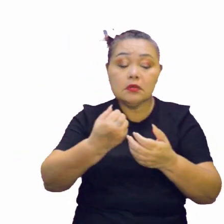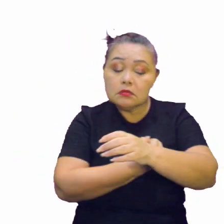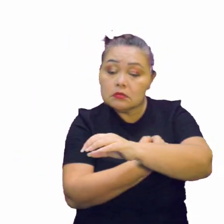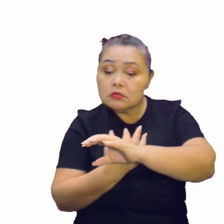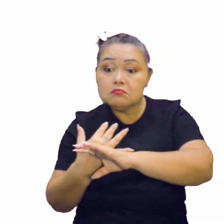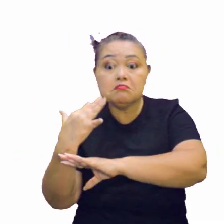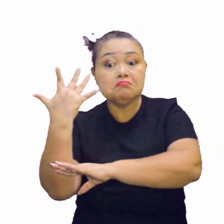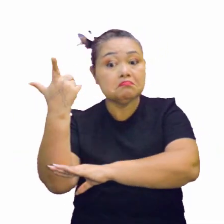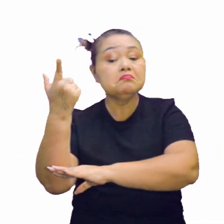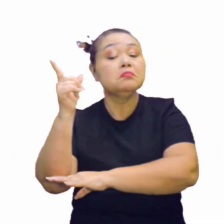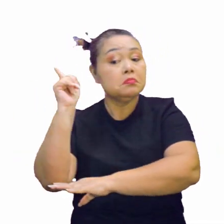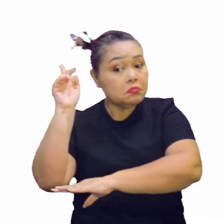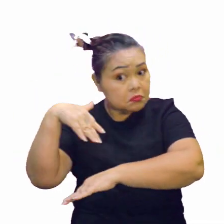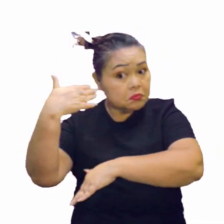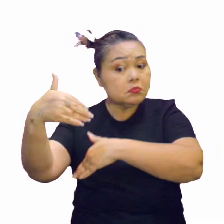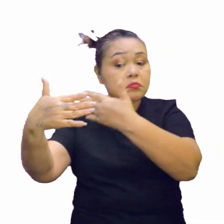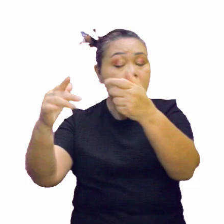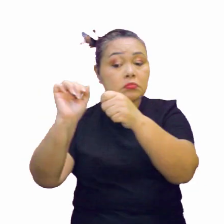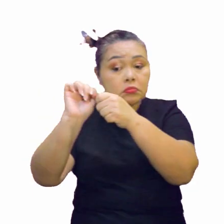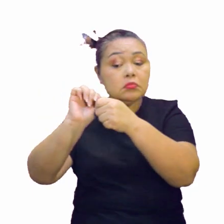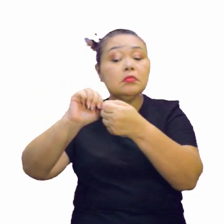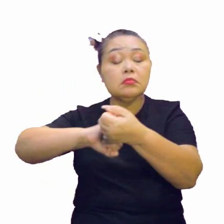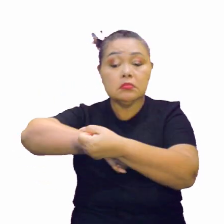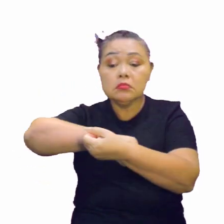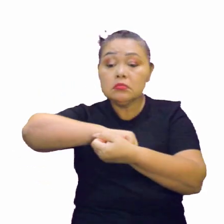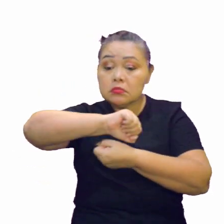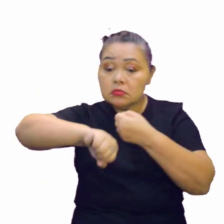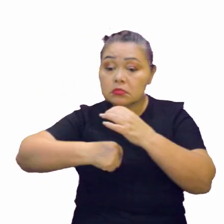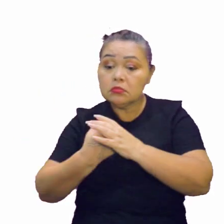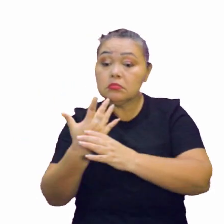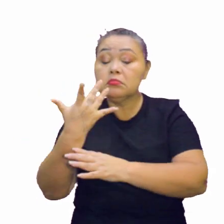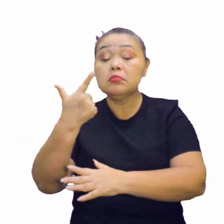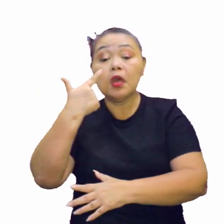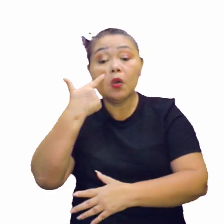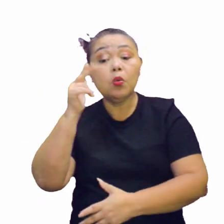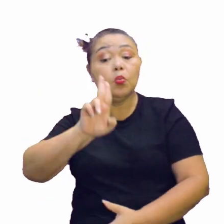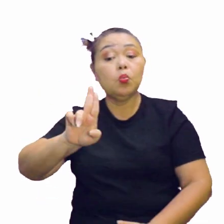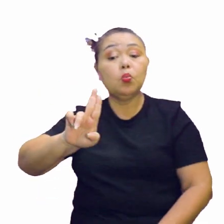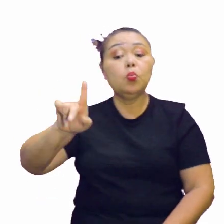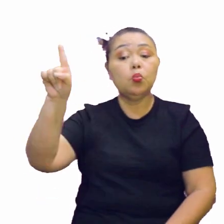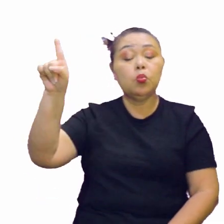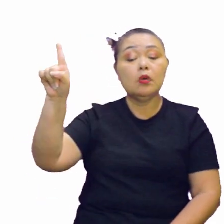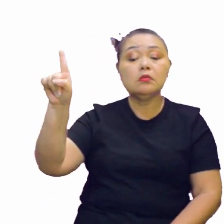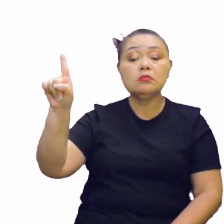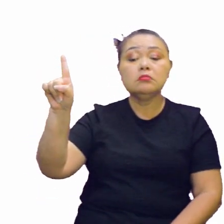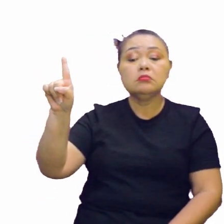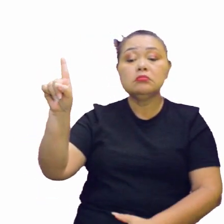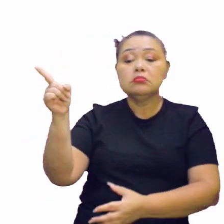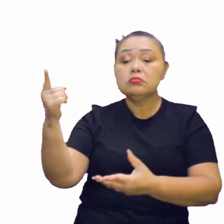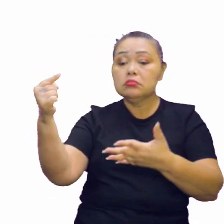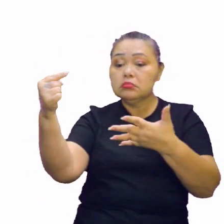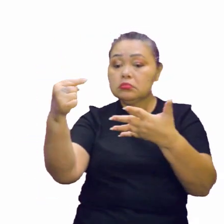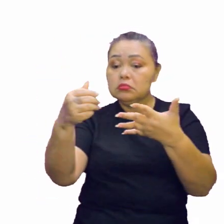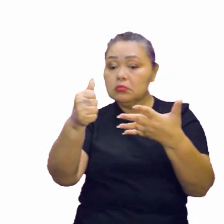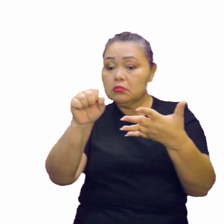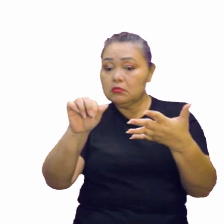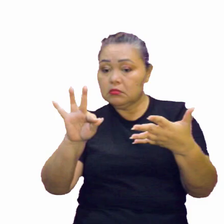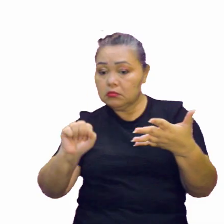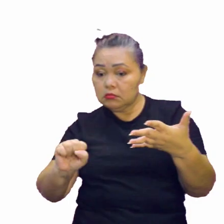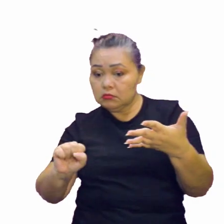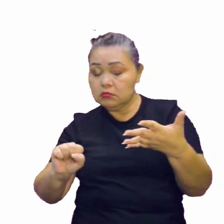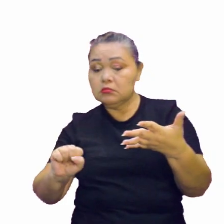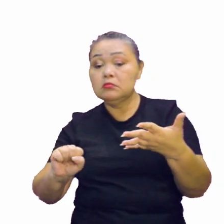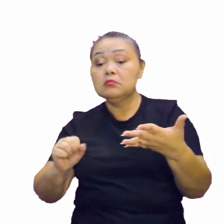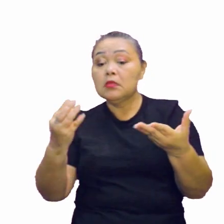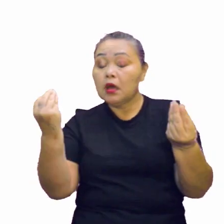do processo de sustentabilidade quando você usa a integração dos SAFs e